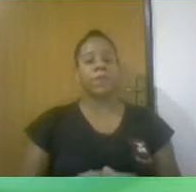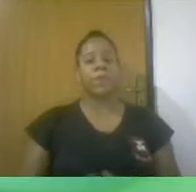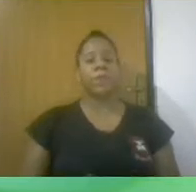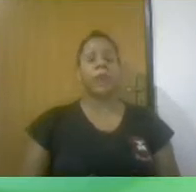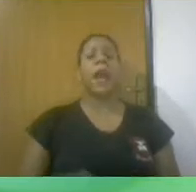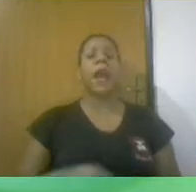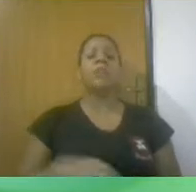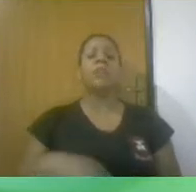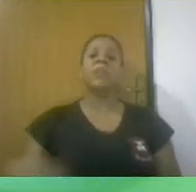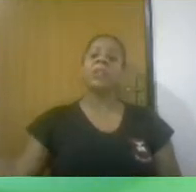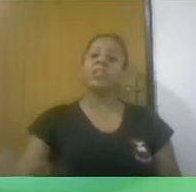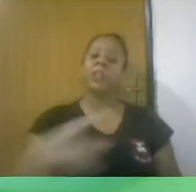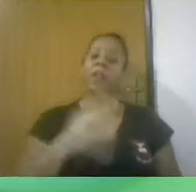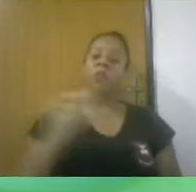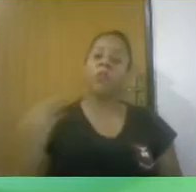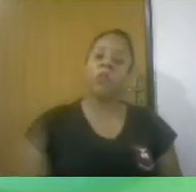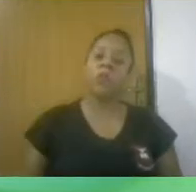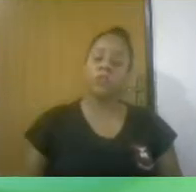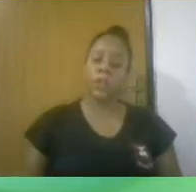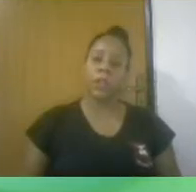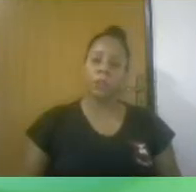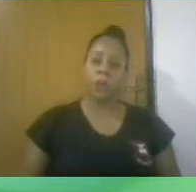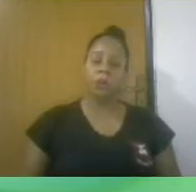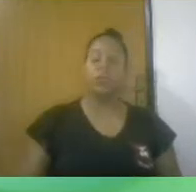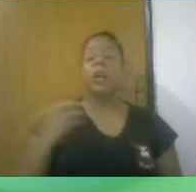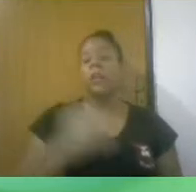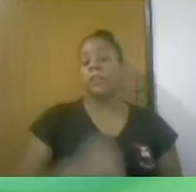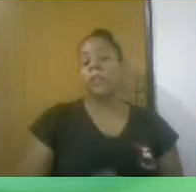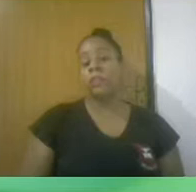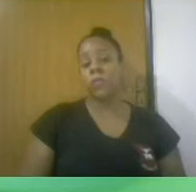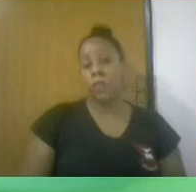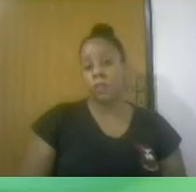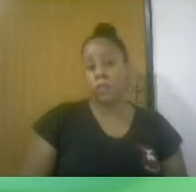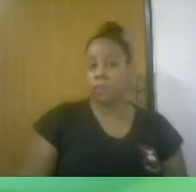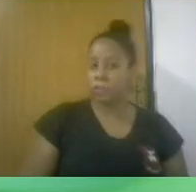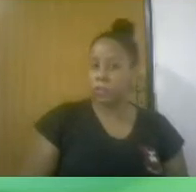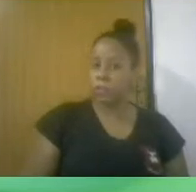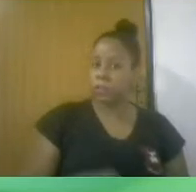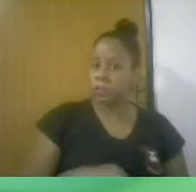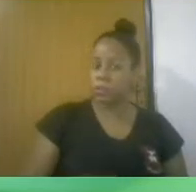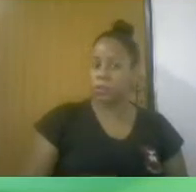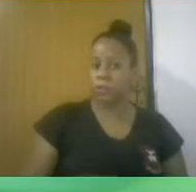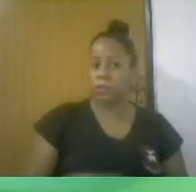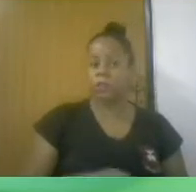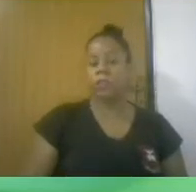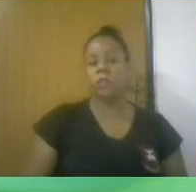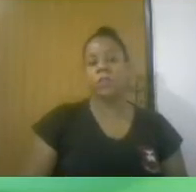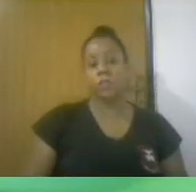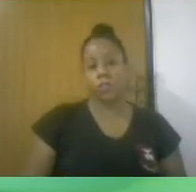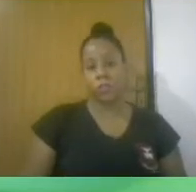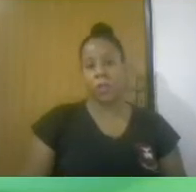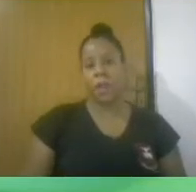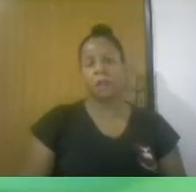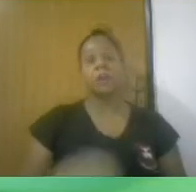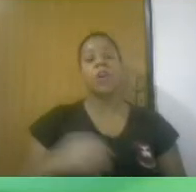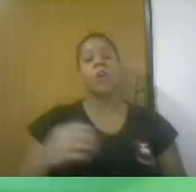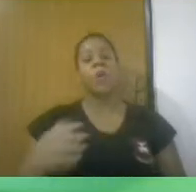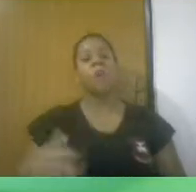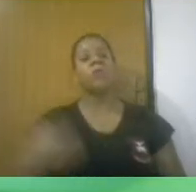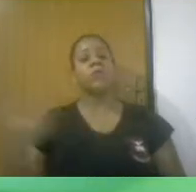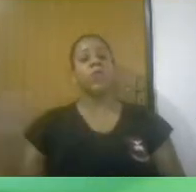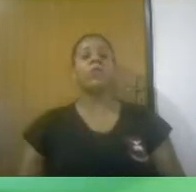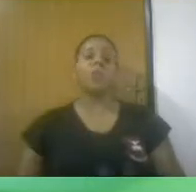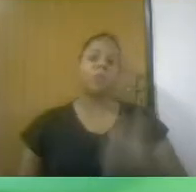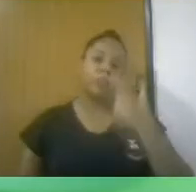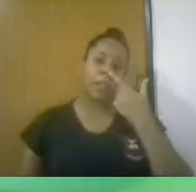dificuldade de administrar todos os territórios, tanto os territórios que já tinham sido descobertos,